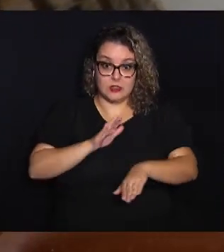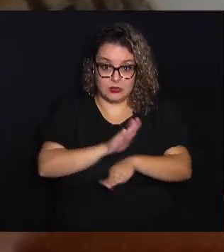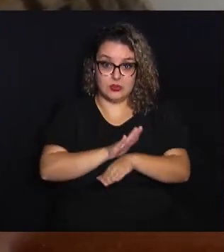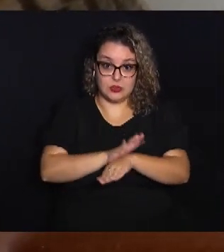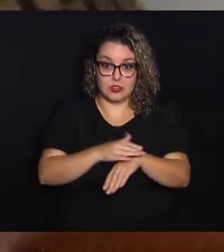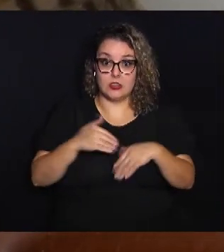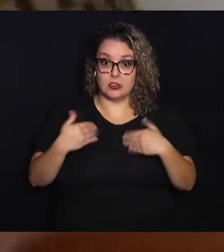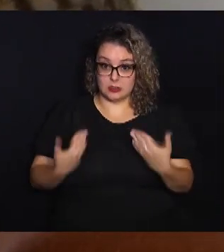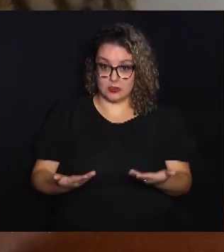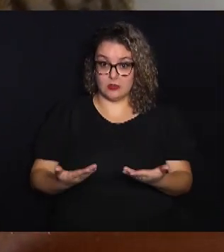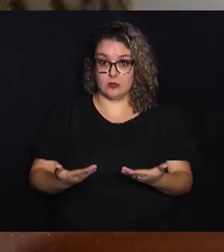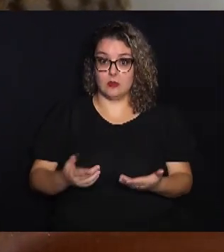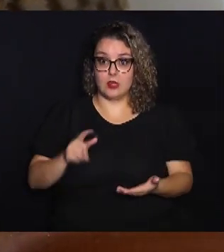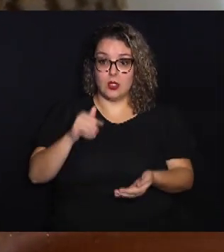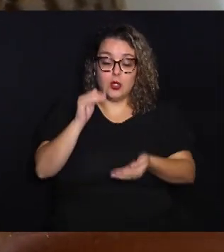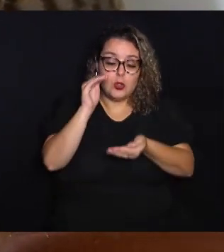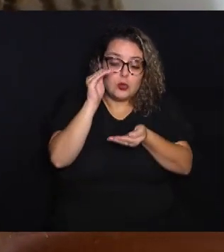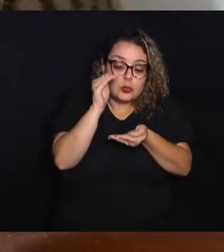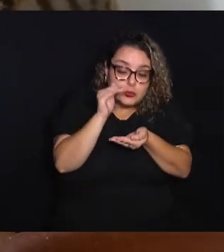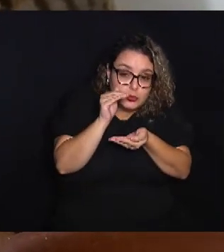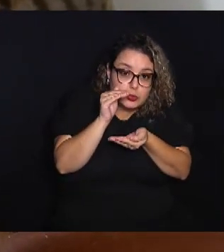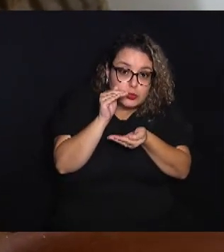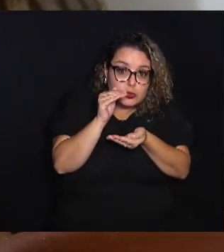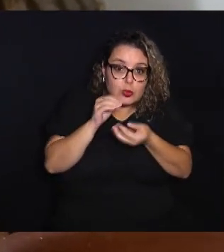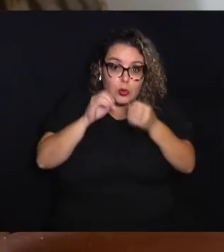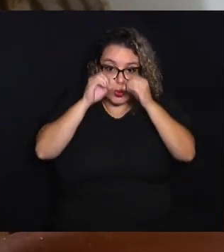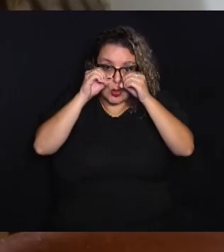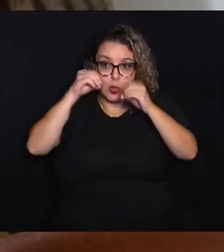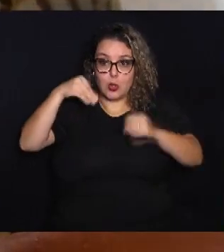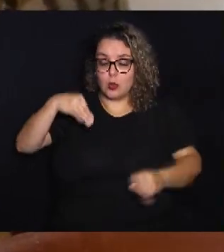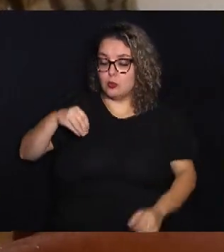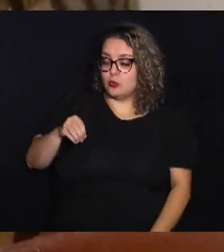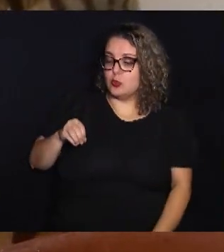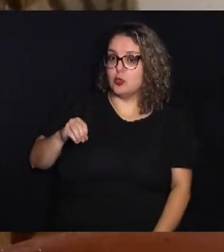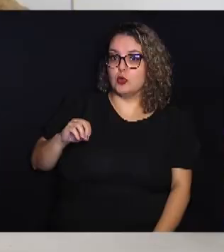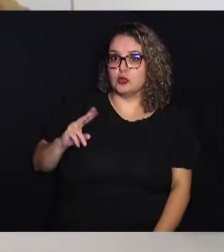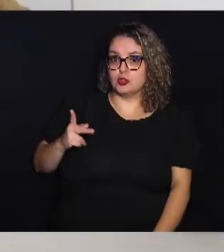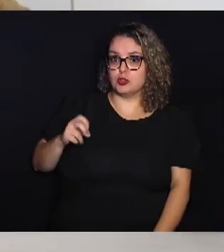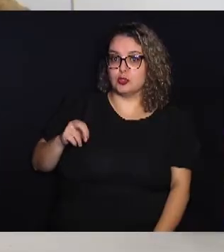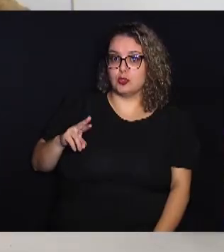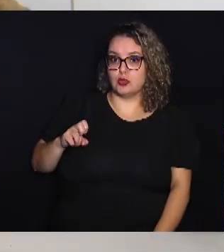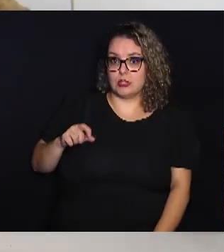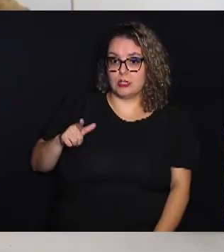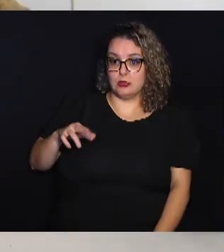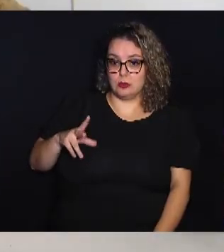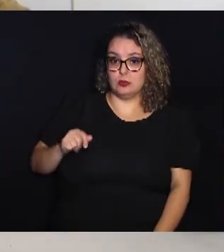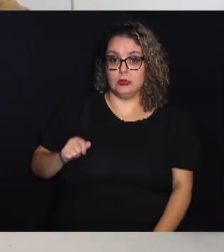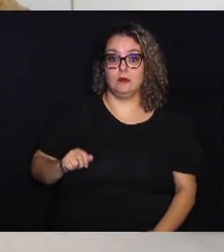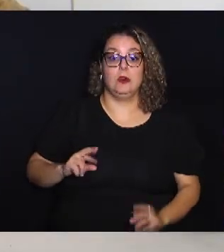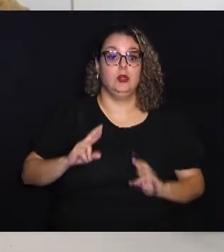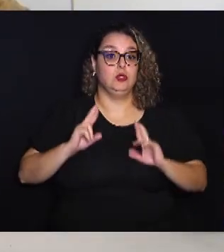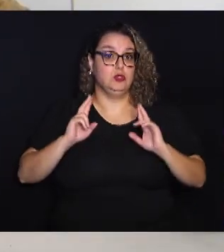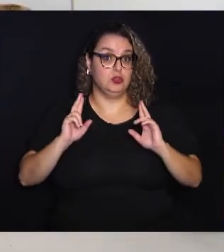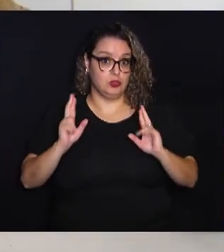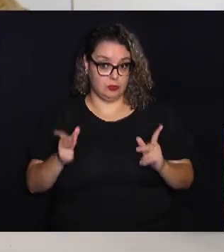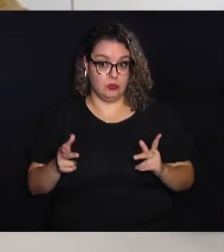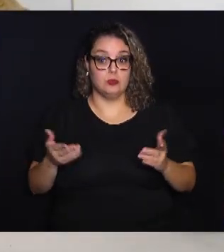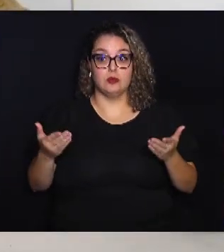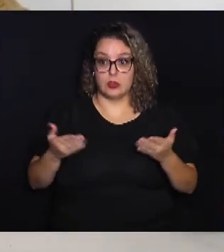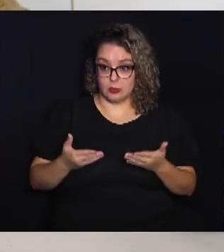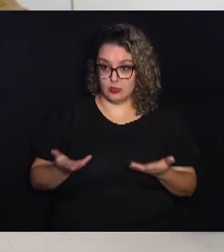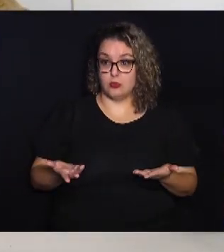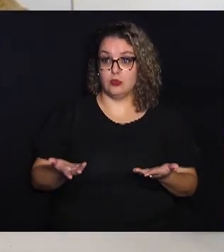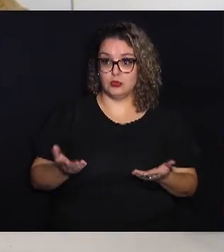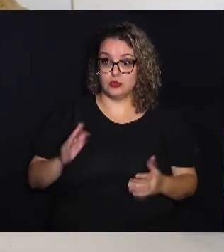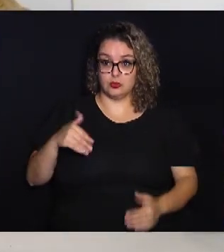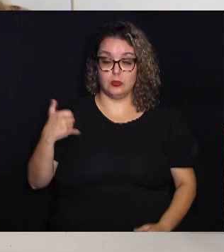ajuda. Então, é um filhote, né, de uma coruja mocho-orelhuda, essa espécie. Quando ela fica adulta, ela fica bem diferente do que ela é hoje,